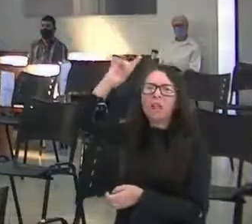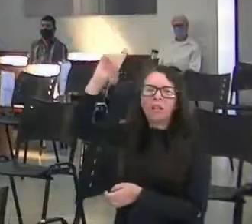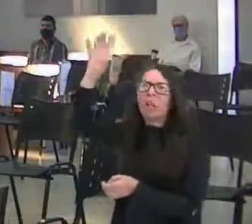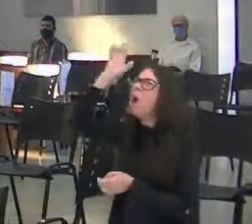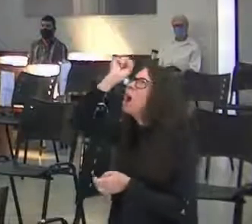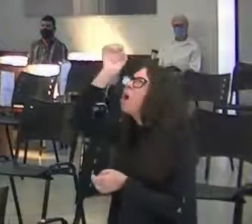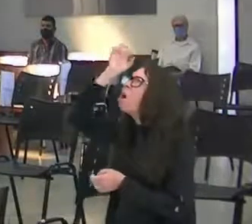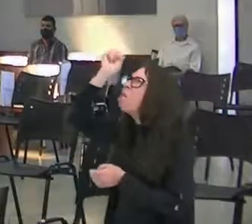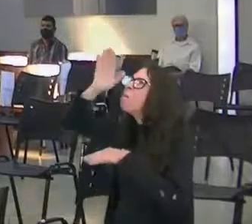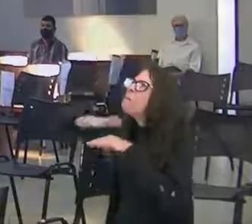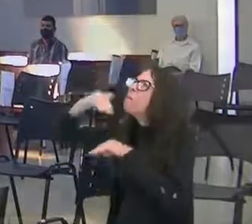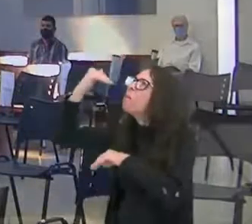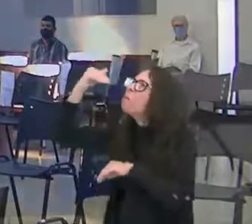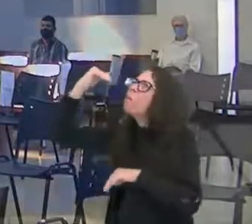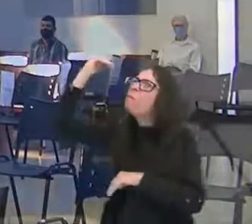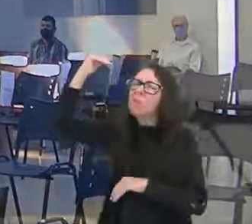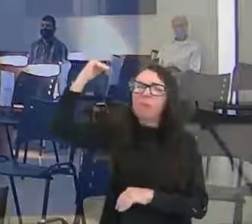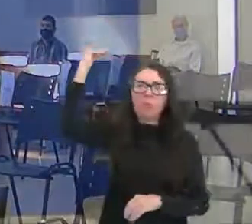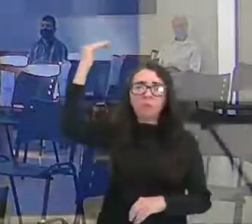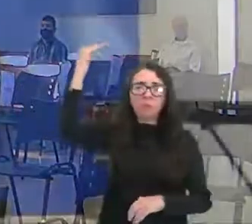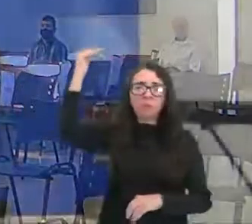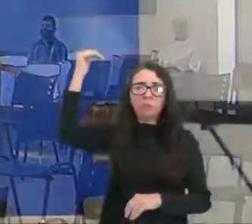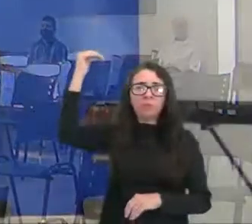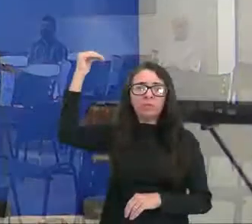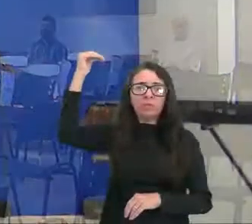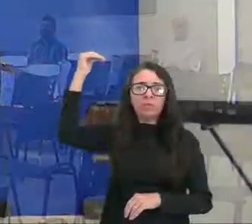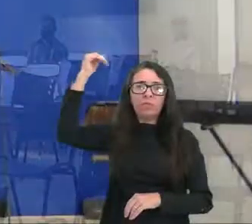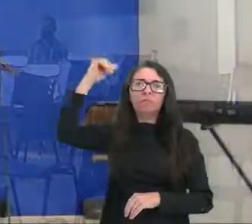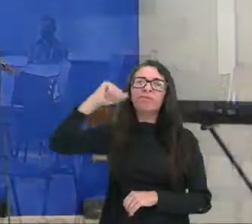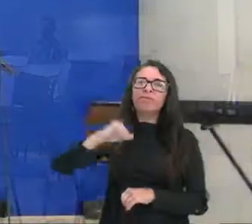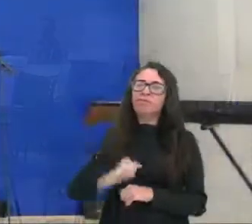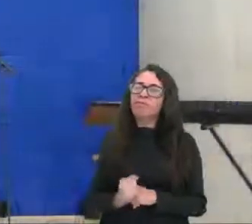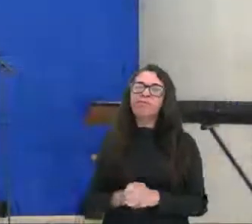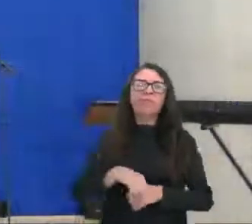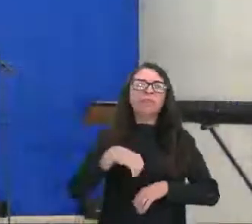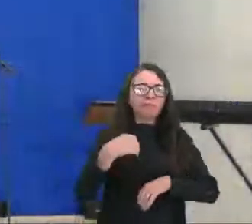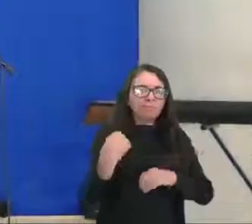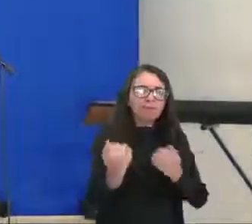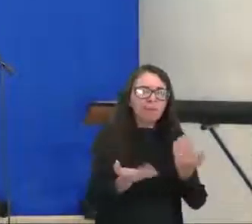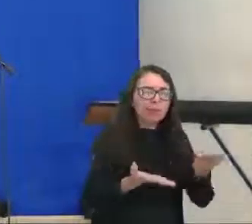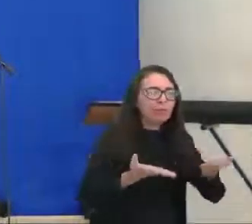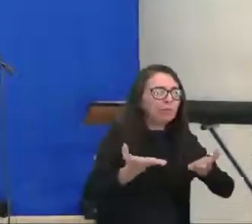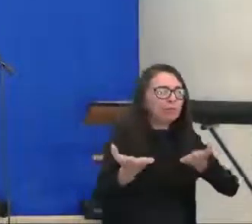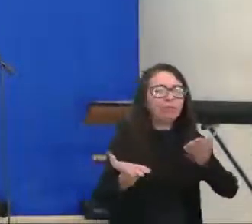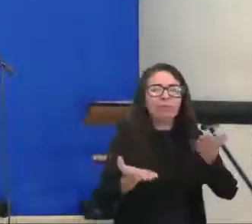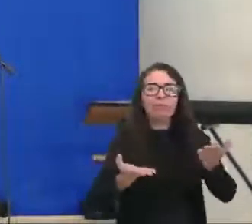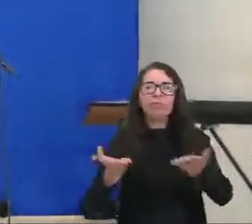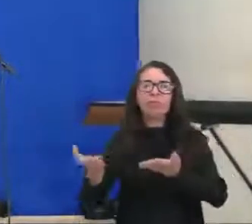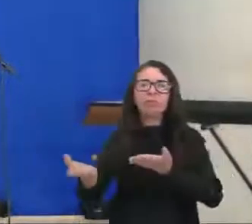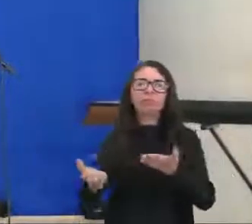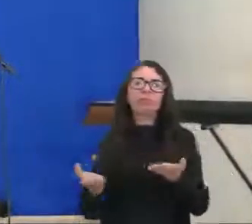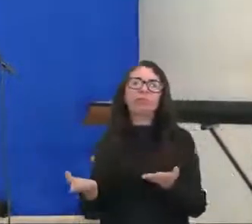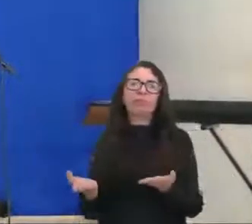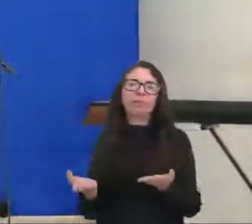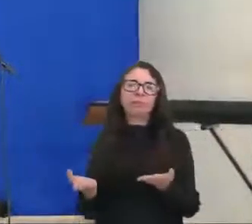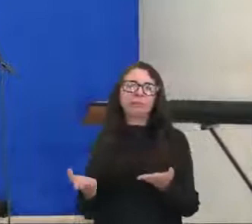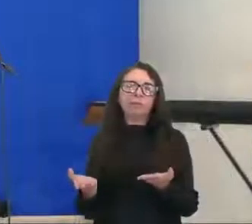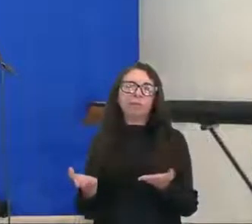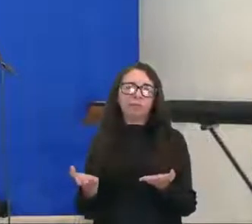de, para o meu próprio eu. Aí eu estou crescendo, glória a Deus, o eu é um problema.